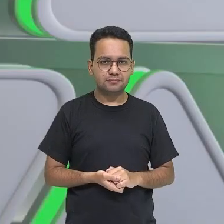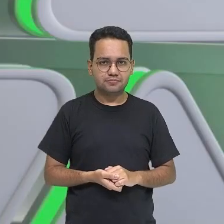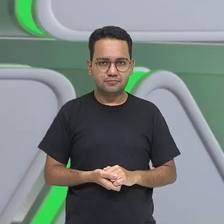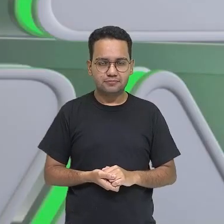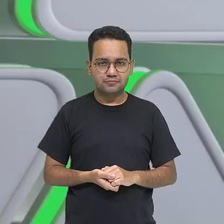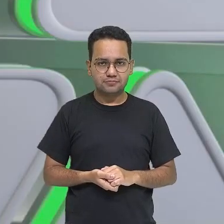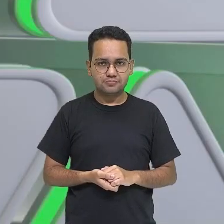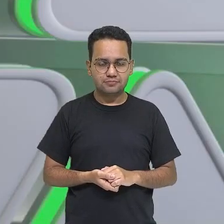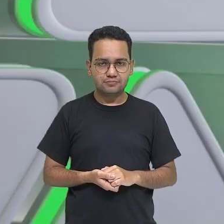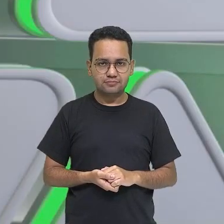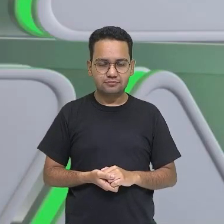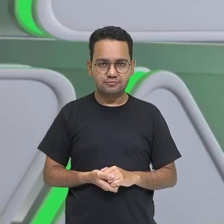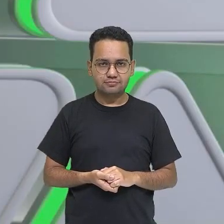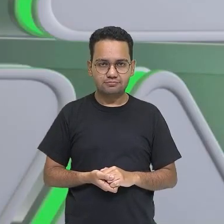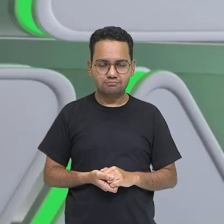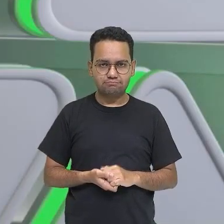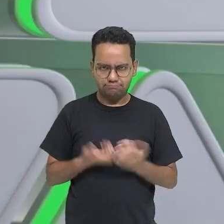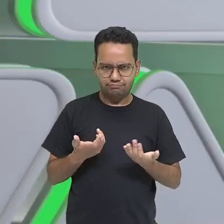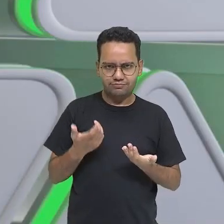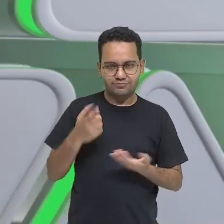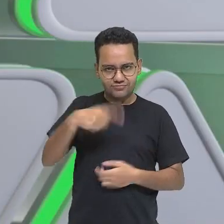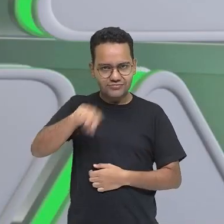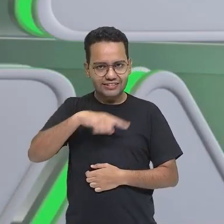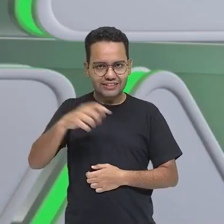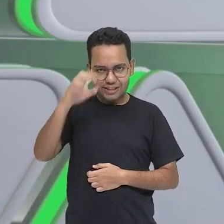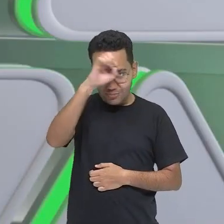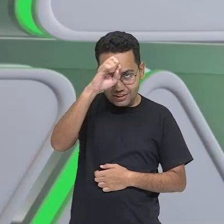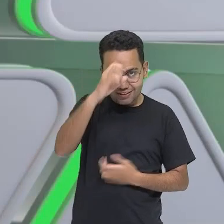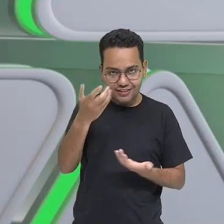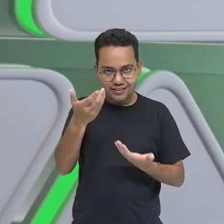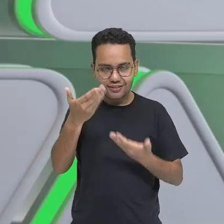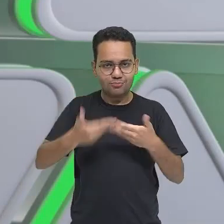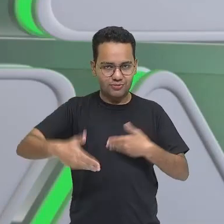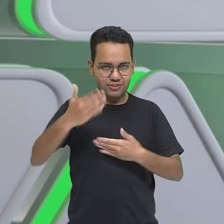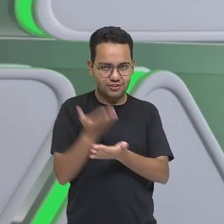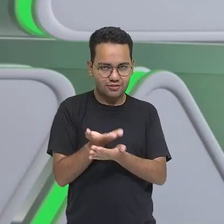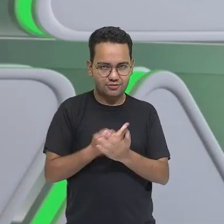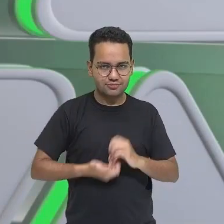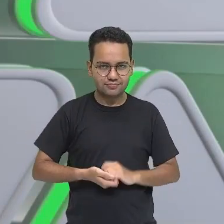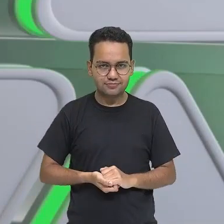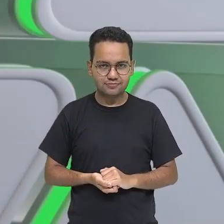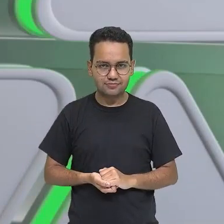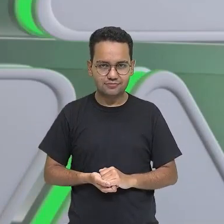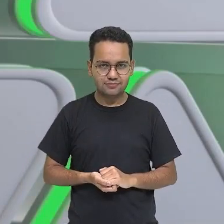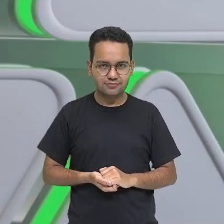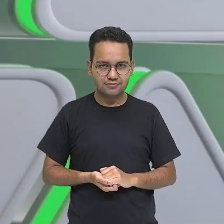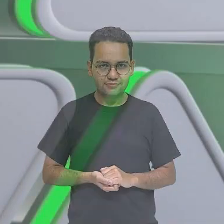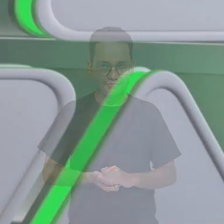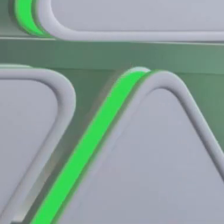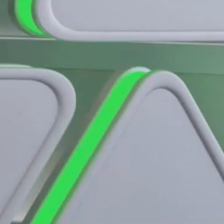modalidades. Aposto que você ficou muito curioso, né? Ficou curioso? Vem com a gente.